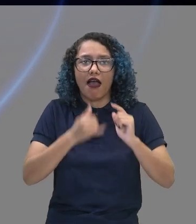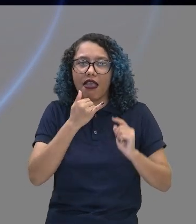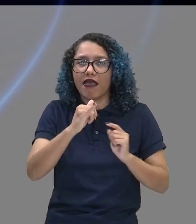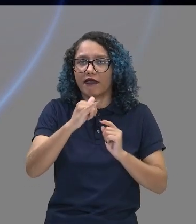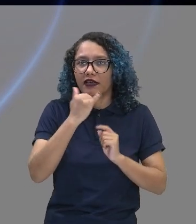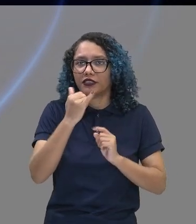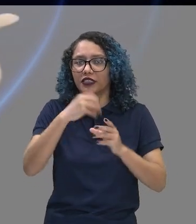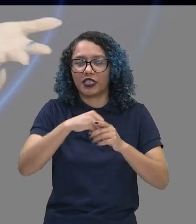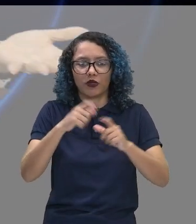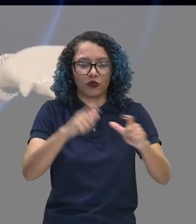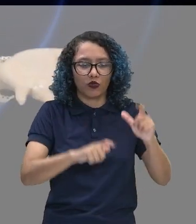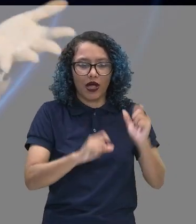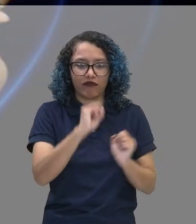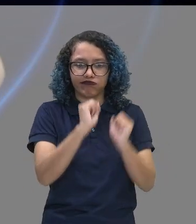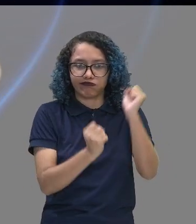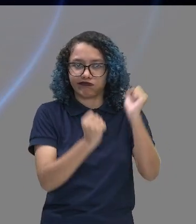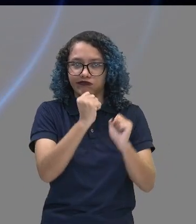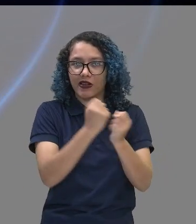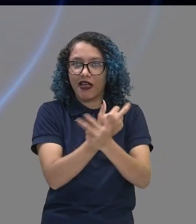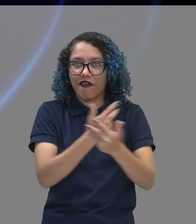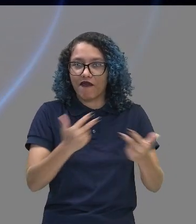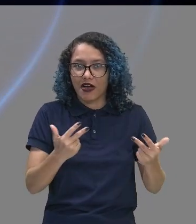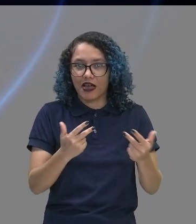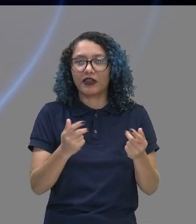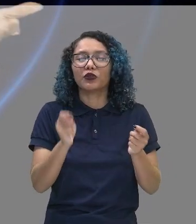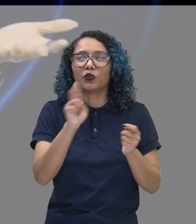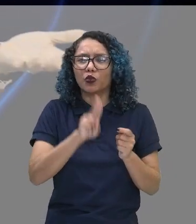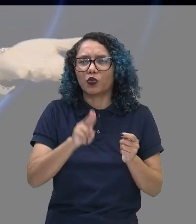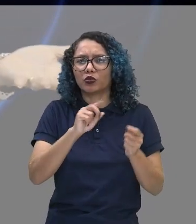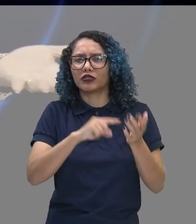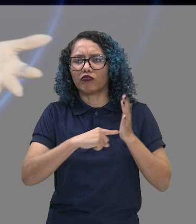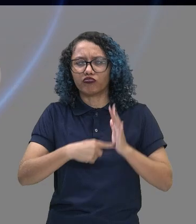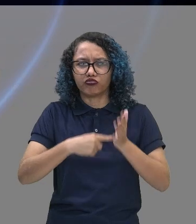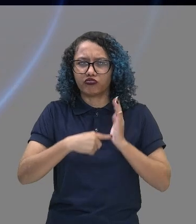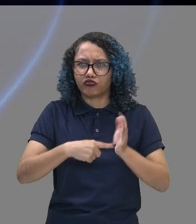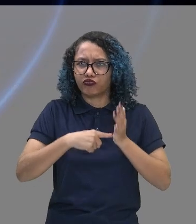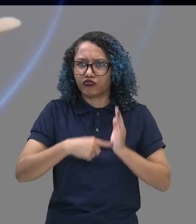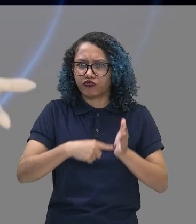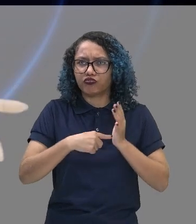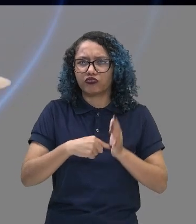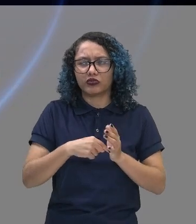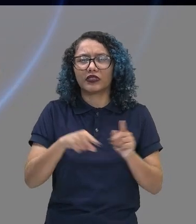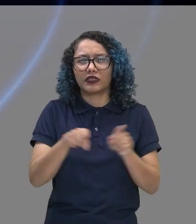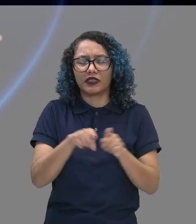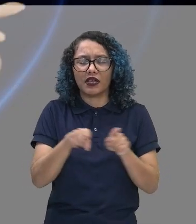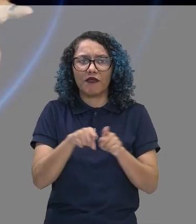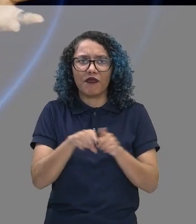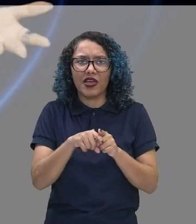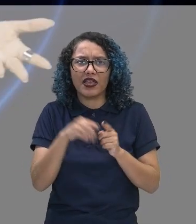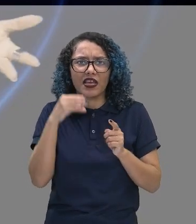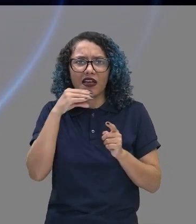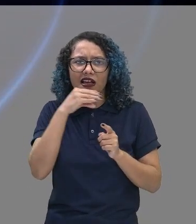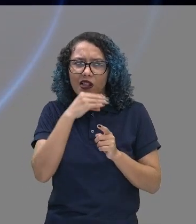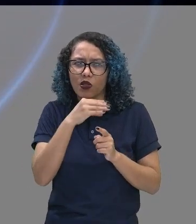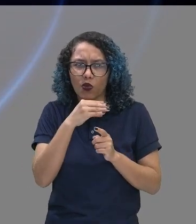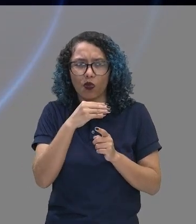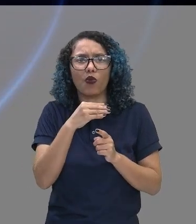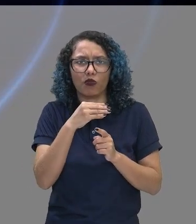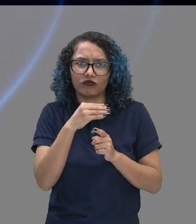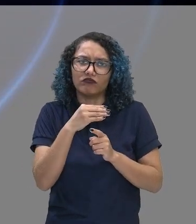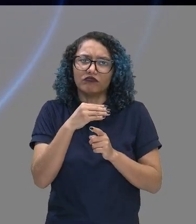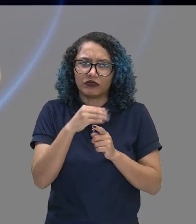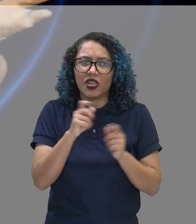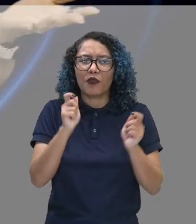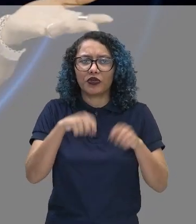produzir movimento usando os motores elétricos, gerar calor por meio de fornos de indução,